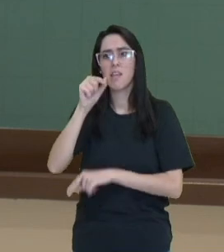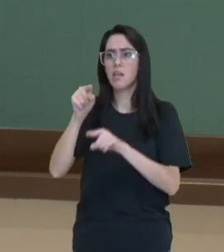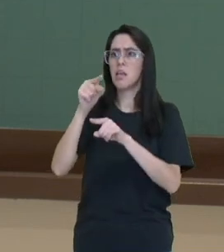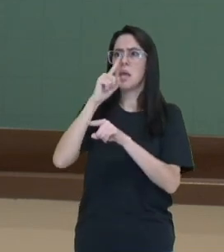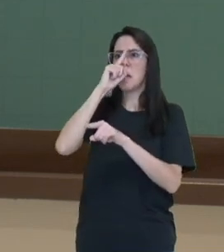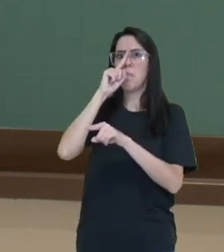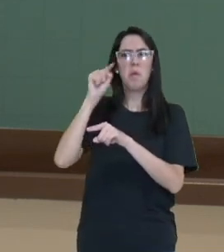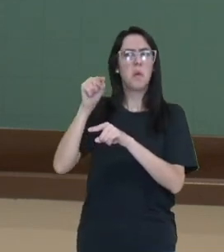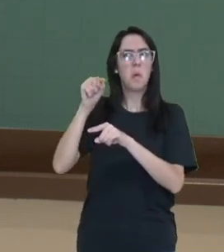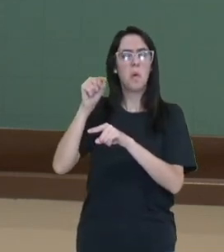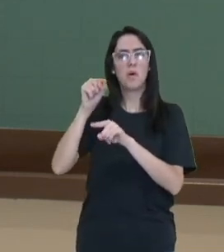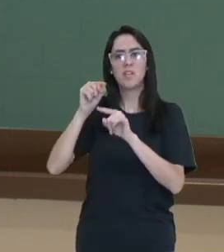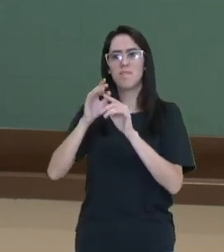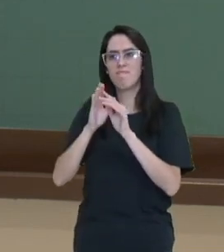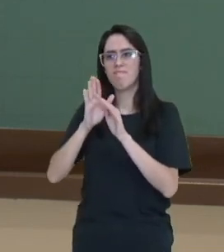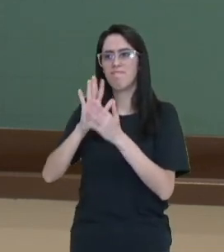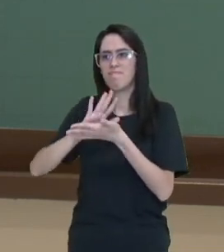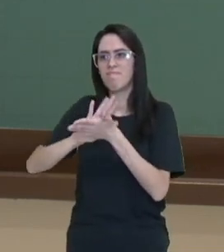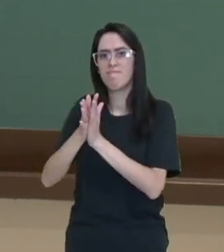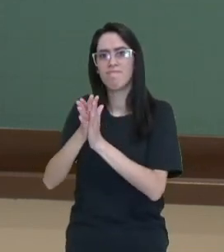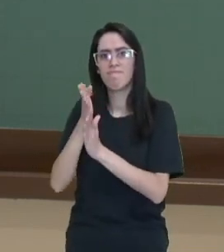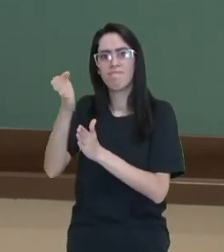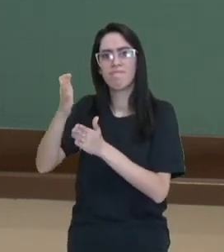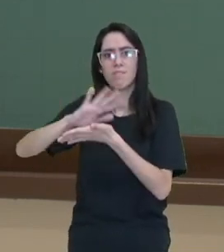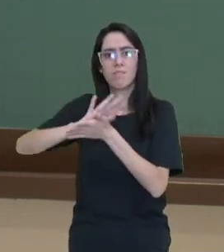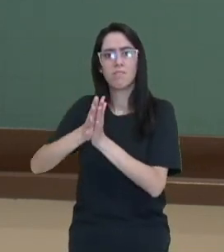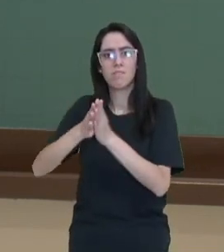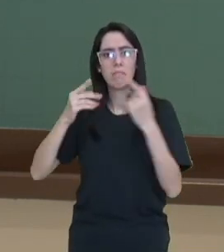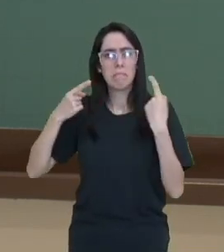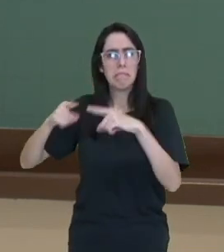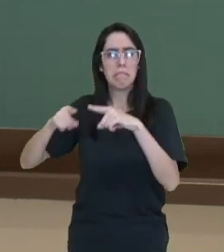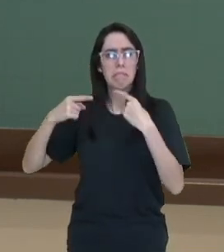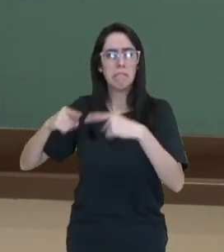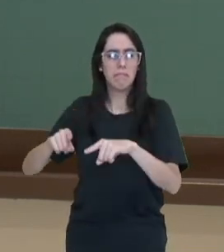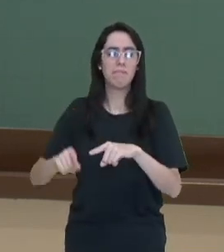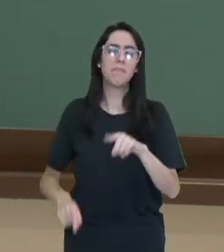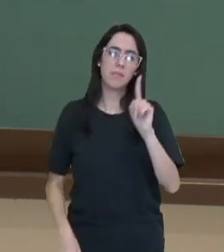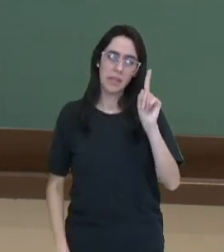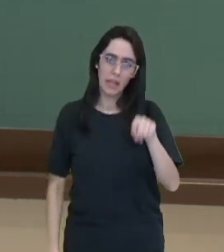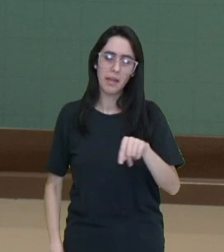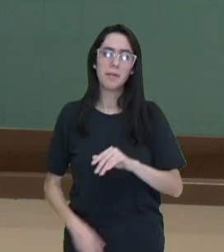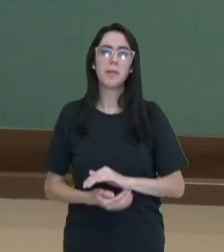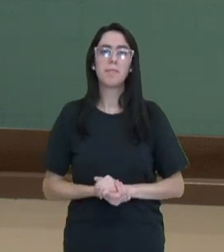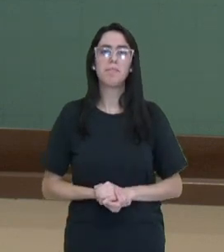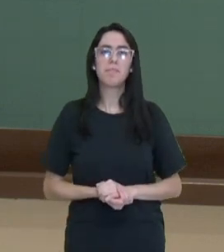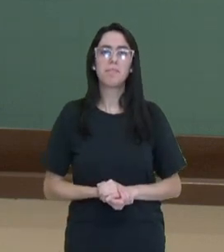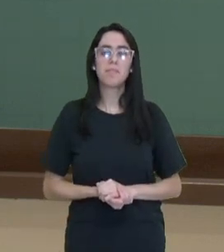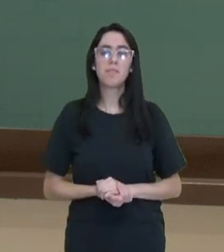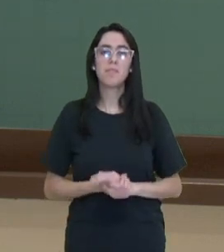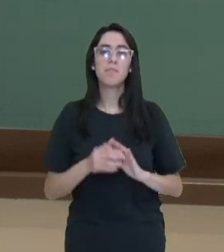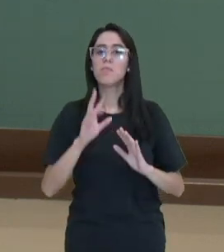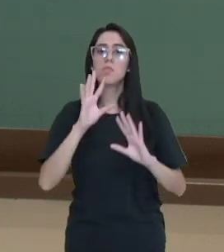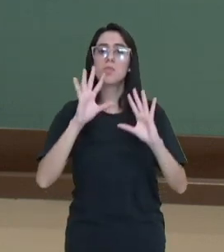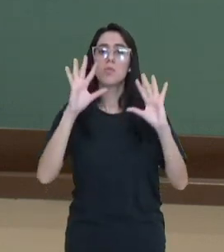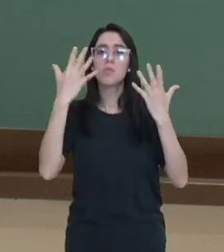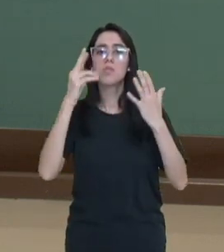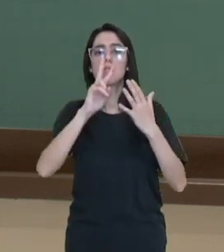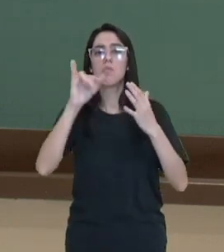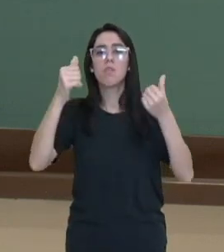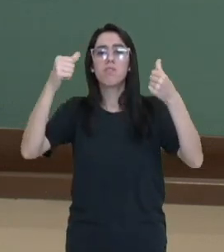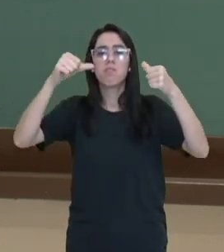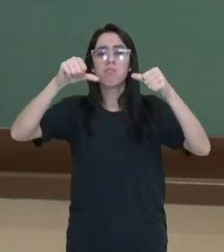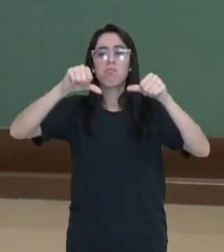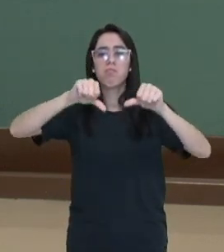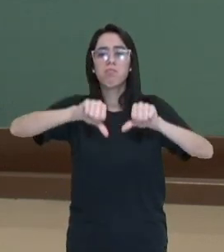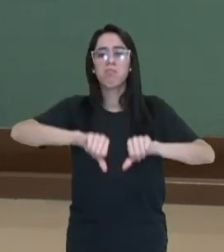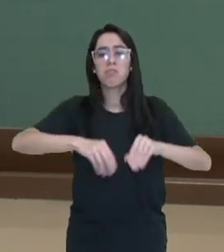perigosa, uma substância estranha, e começa a atacar e a degenerar essa bainha